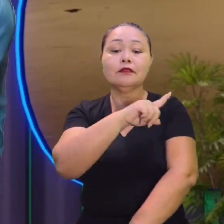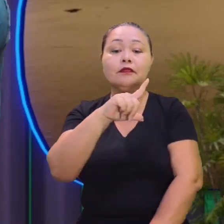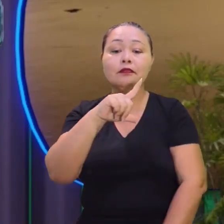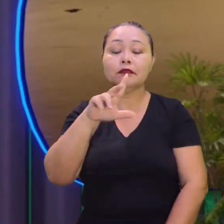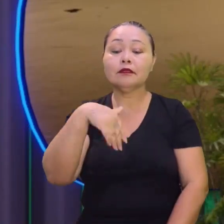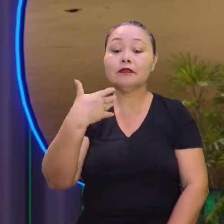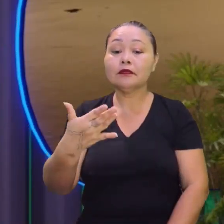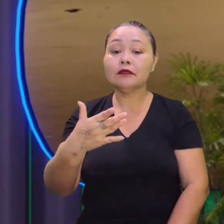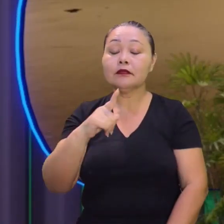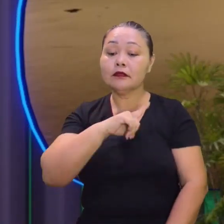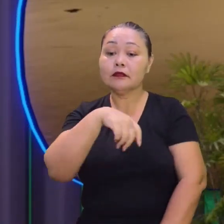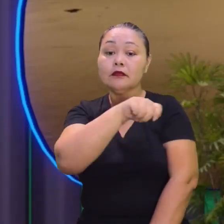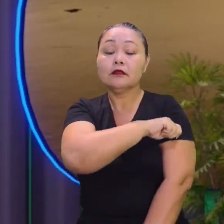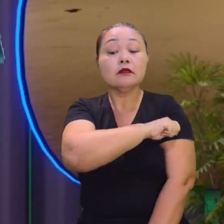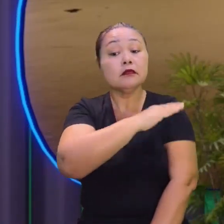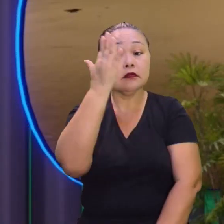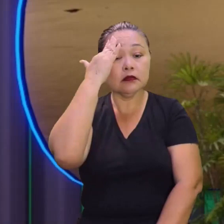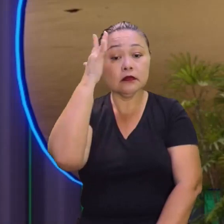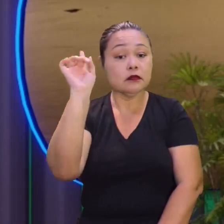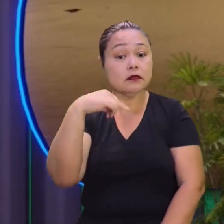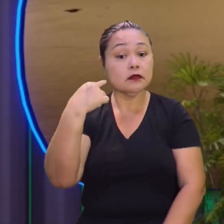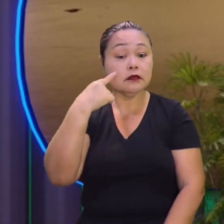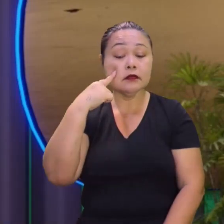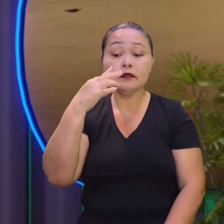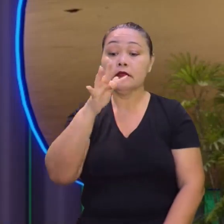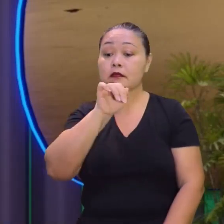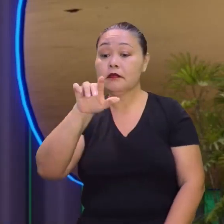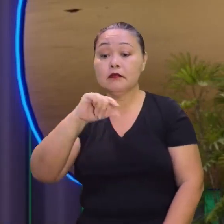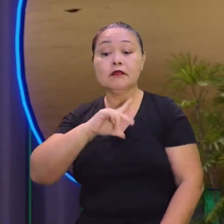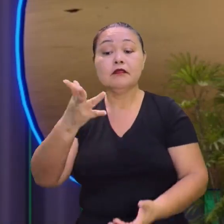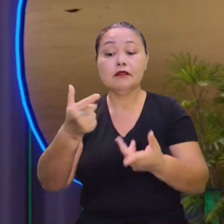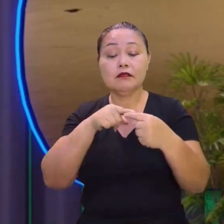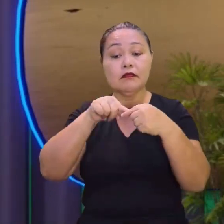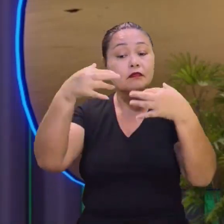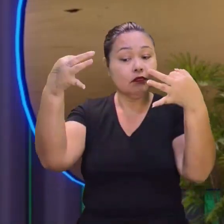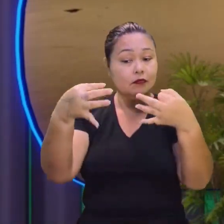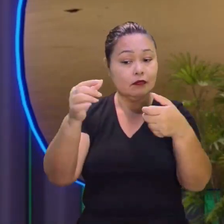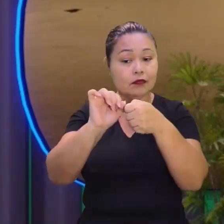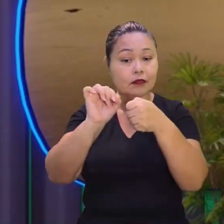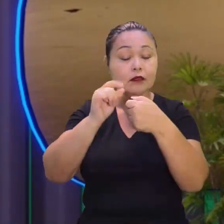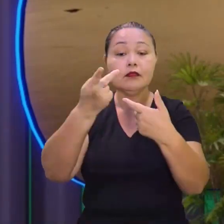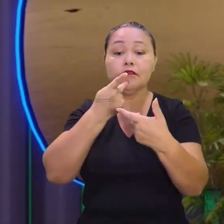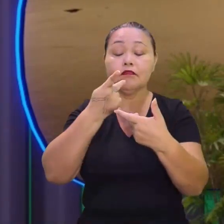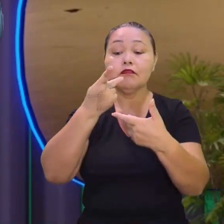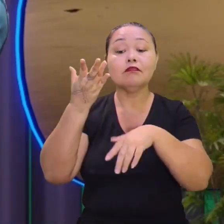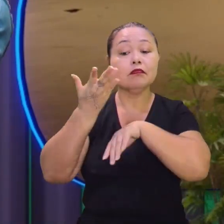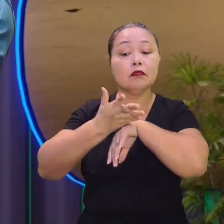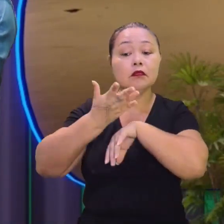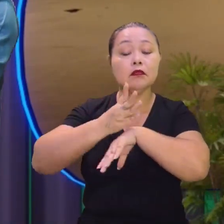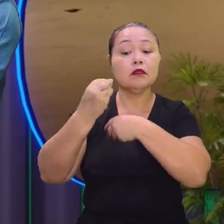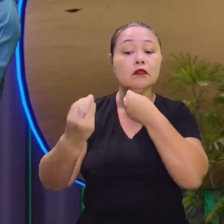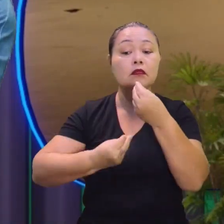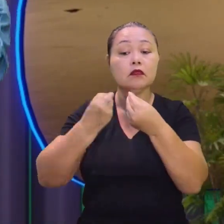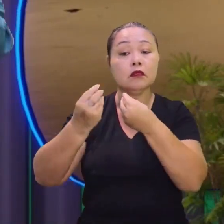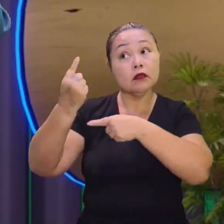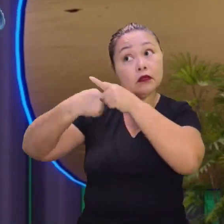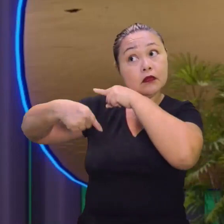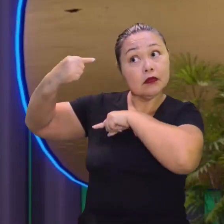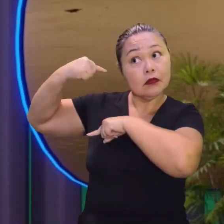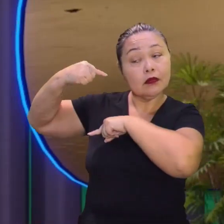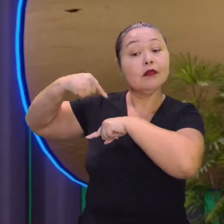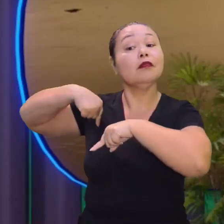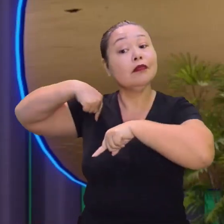Ele traz, então quer dizer que o aluno já está entendendo. Professor, então eu já estou fera nessa habilidade. Perfeito. Porque eu já estou falando na prática como era